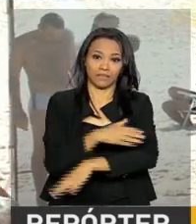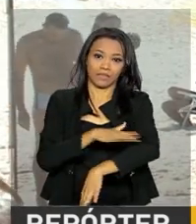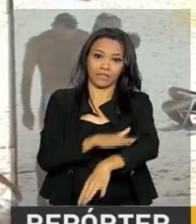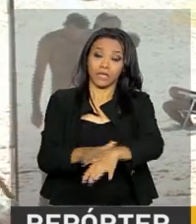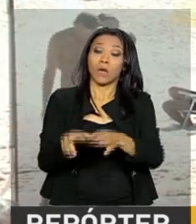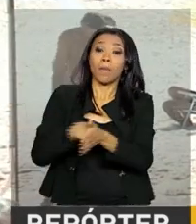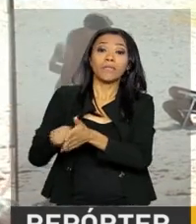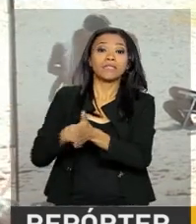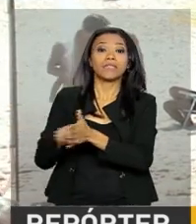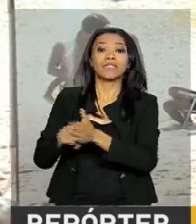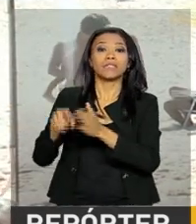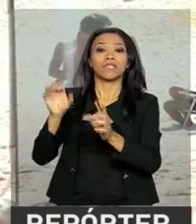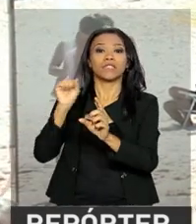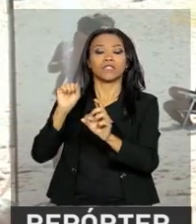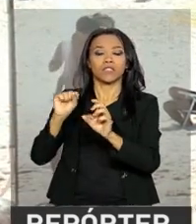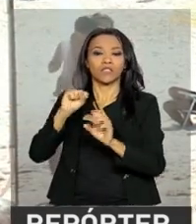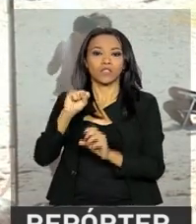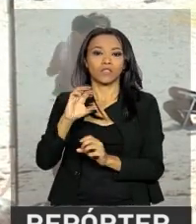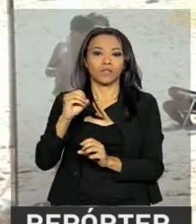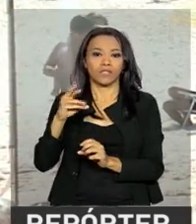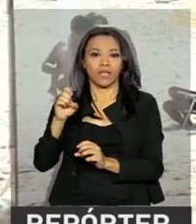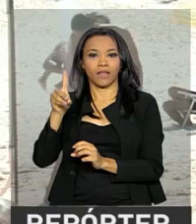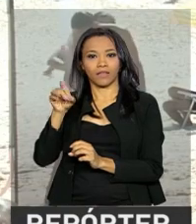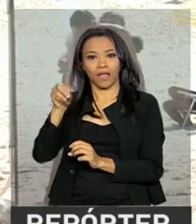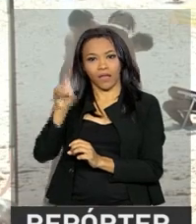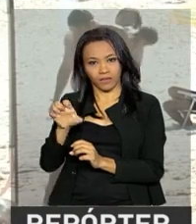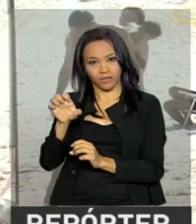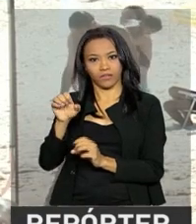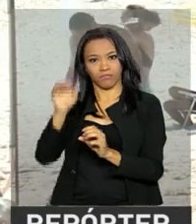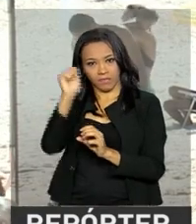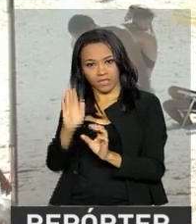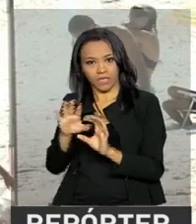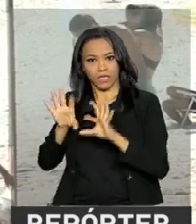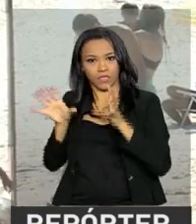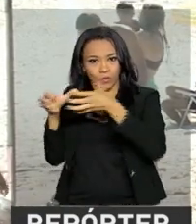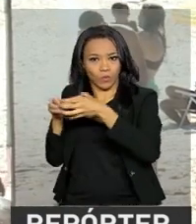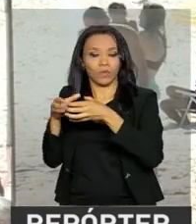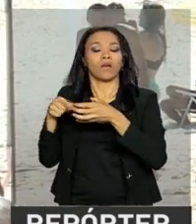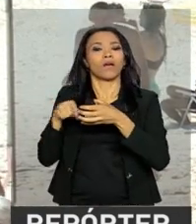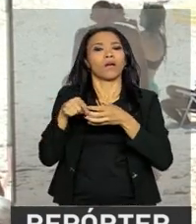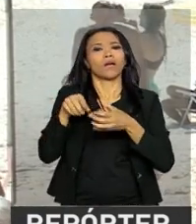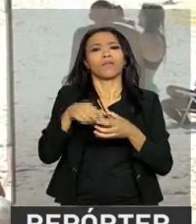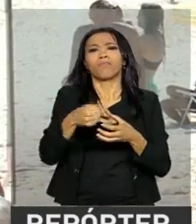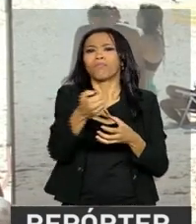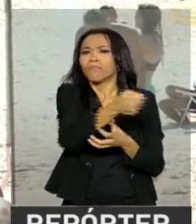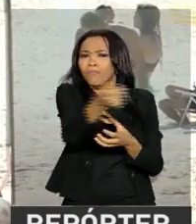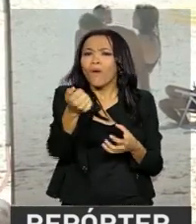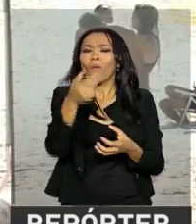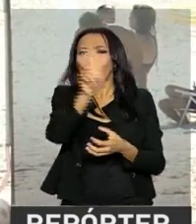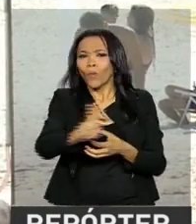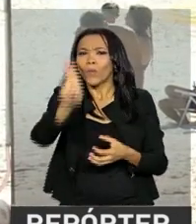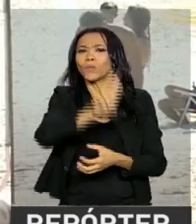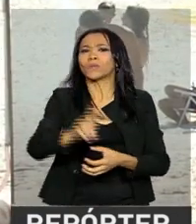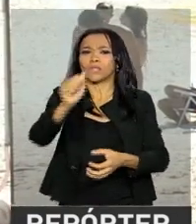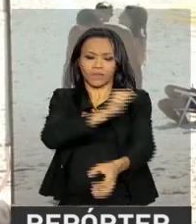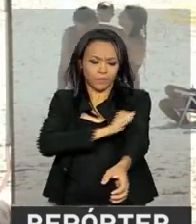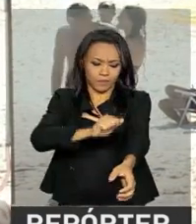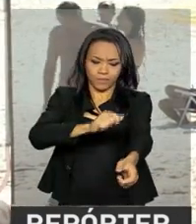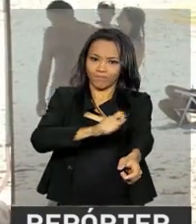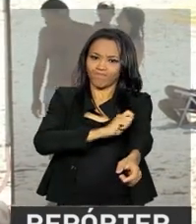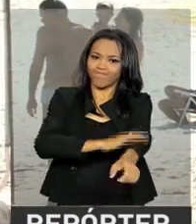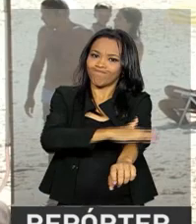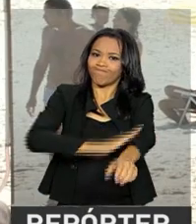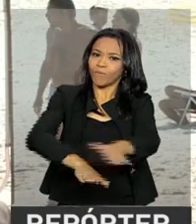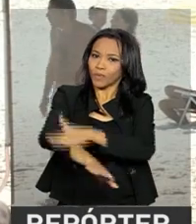Sociedade Brasileira de Dermatologia mostrou que apenas 23% dos brasileiros usam o protetor solar diariamente. Por isso,